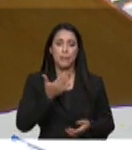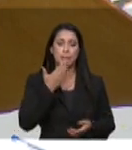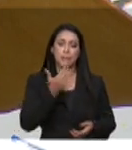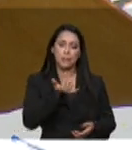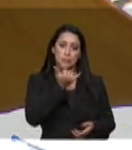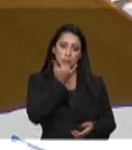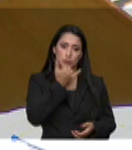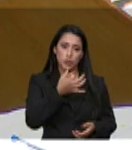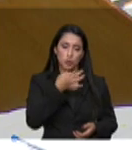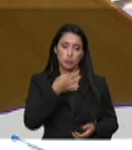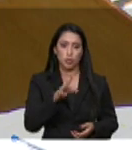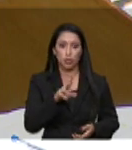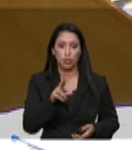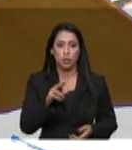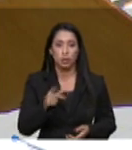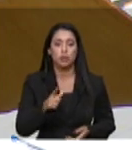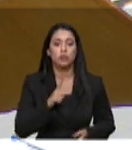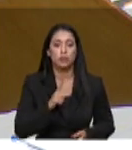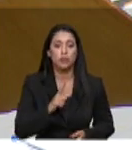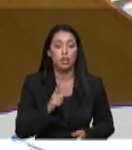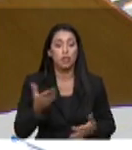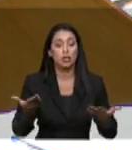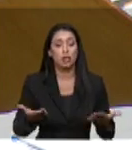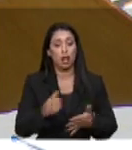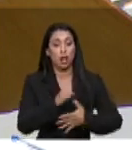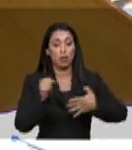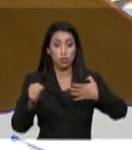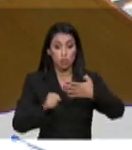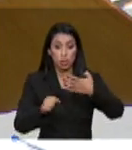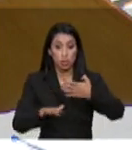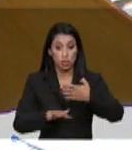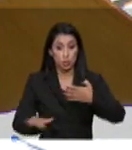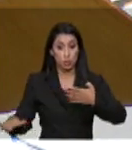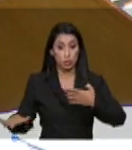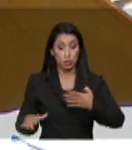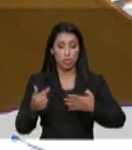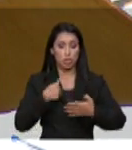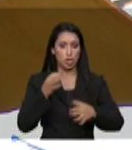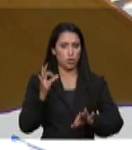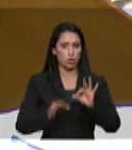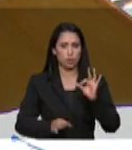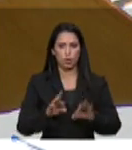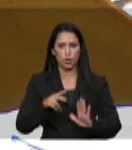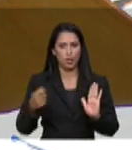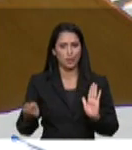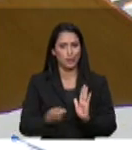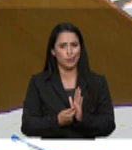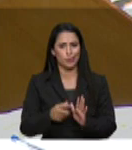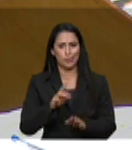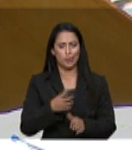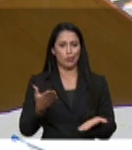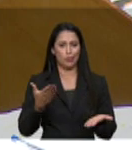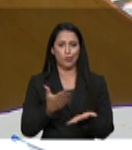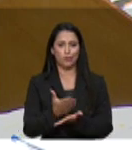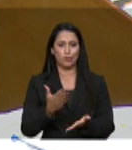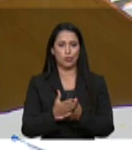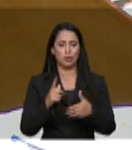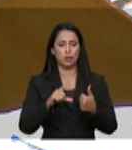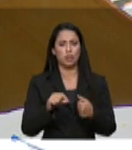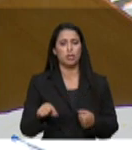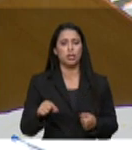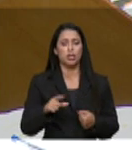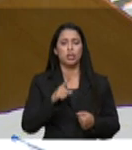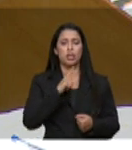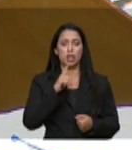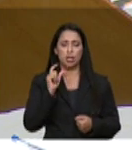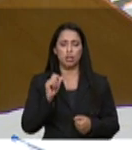devida vênia do entendimento diverso e com Esteio na atual jurisprudência desta corte julgo improcedente a denúncia com fundamento no artigo 386